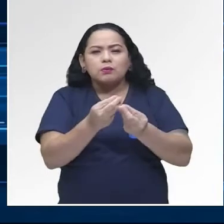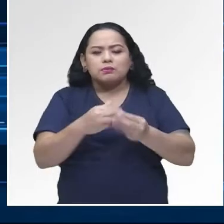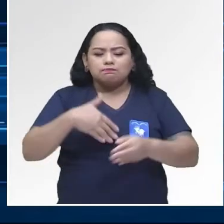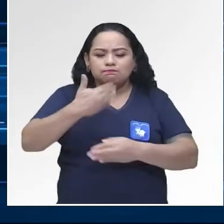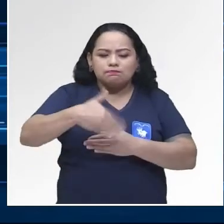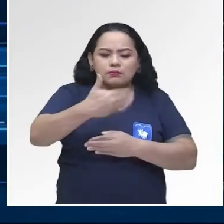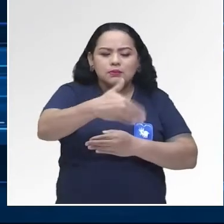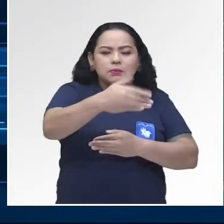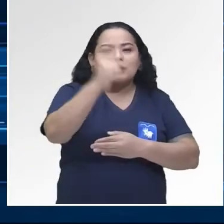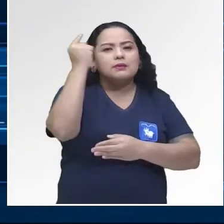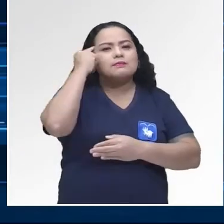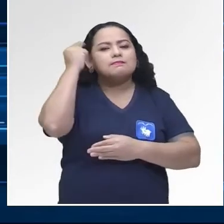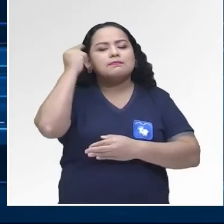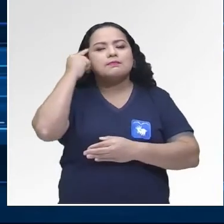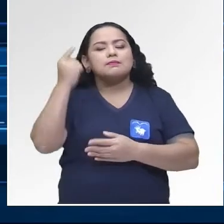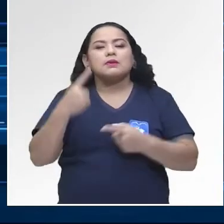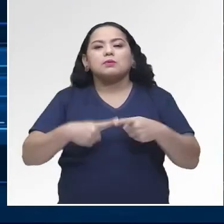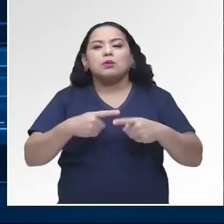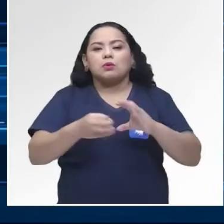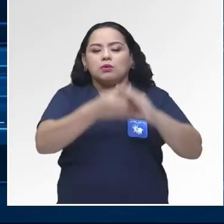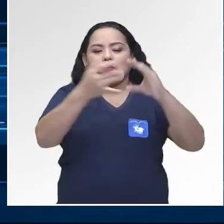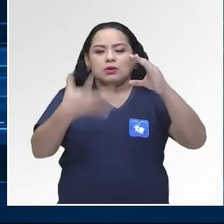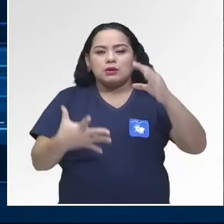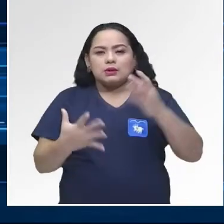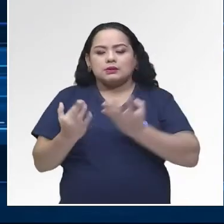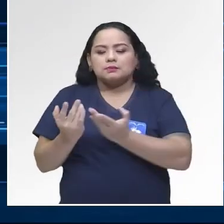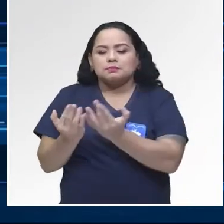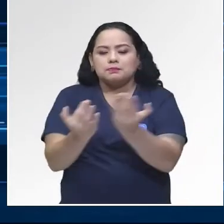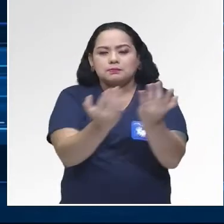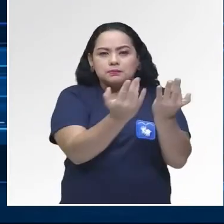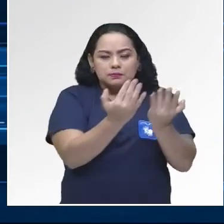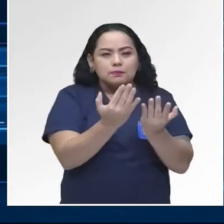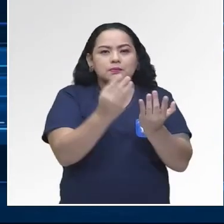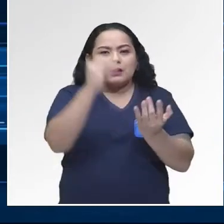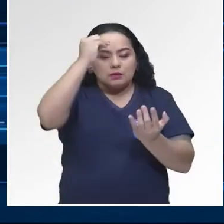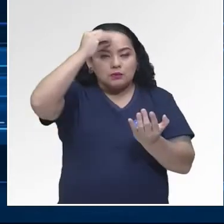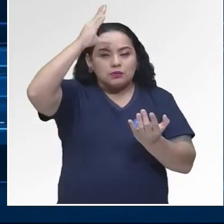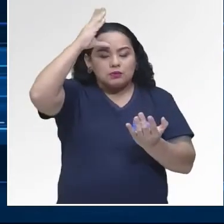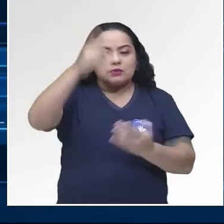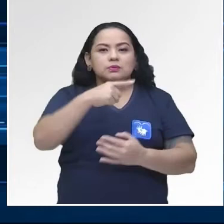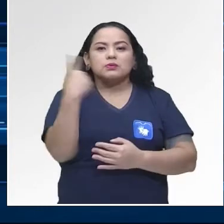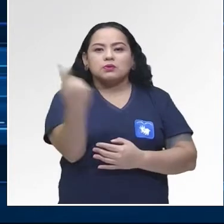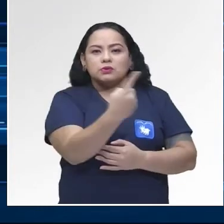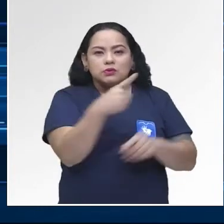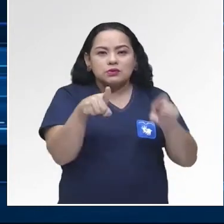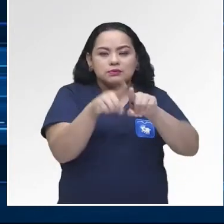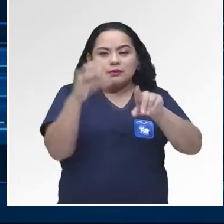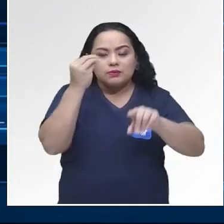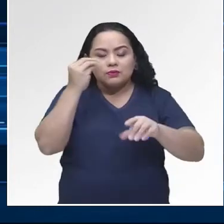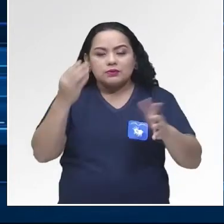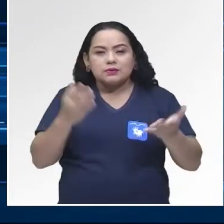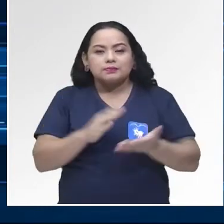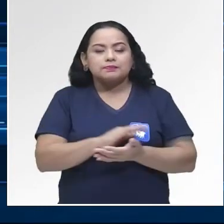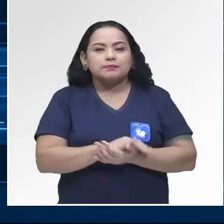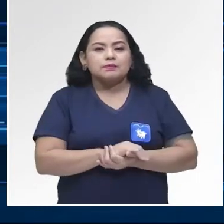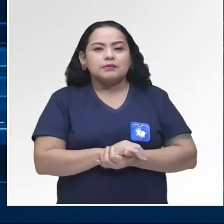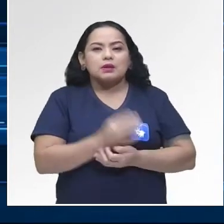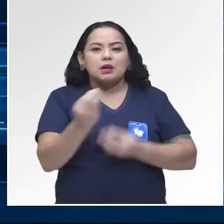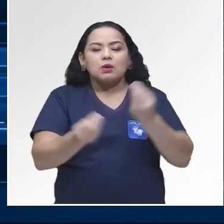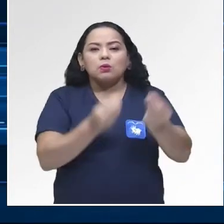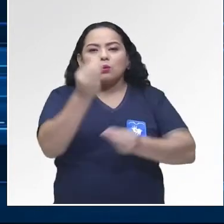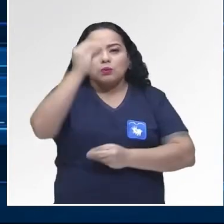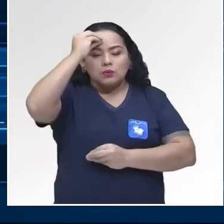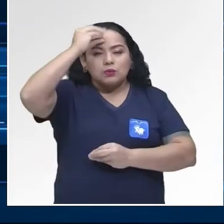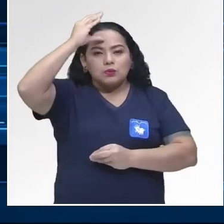nessa reflexão sobre o caráter do senso comum, a gente vai ver então que é um